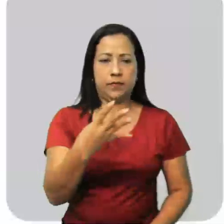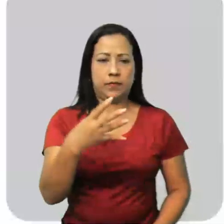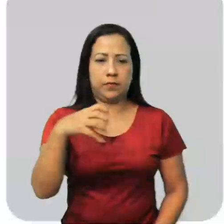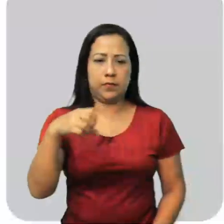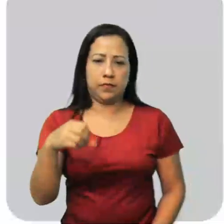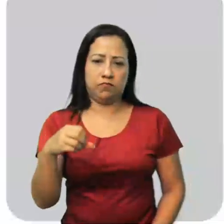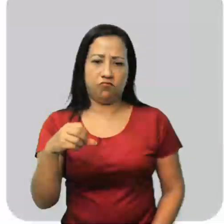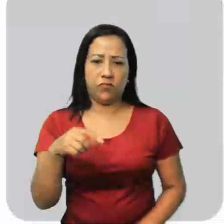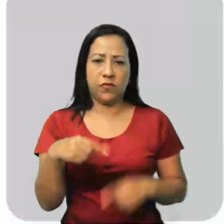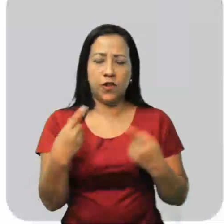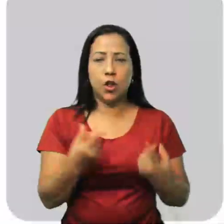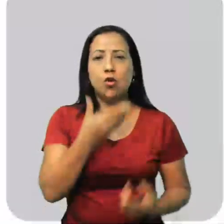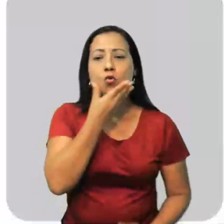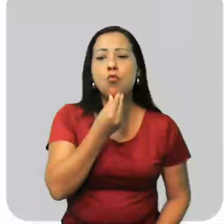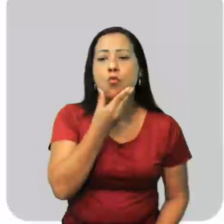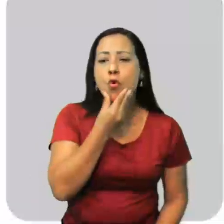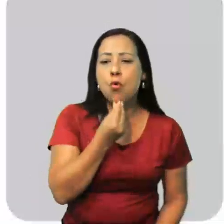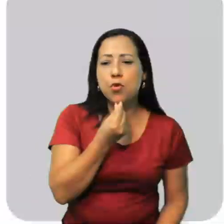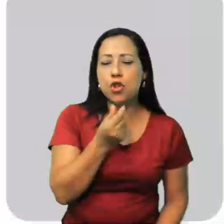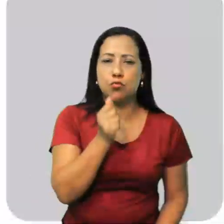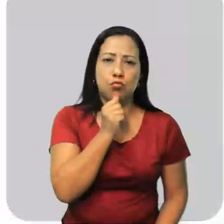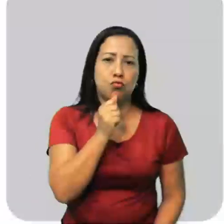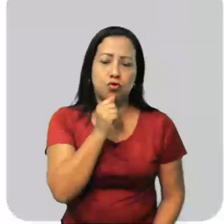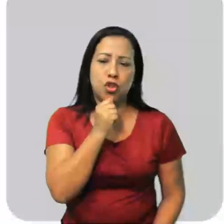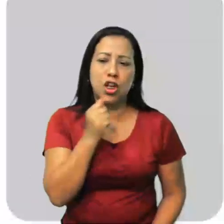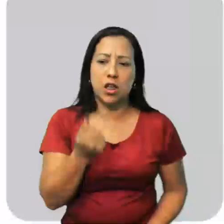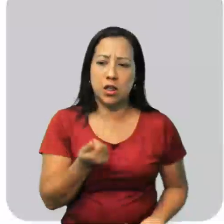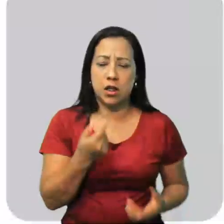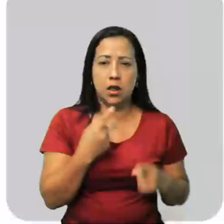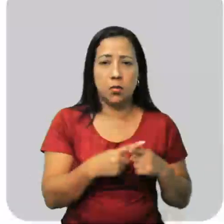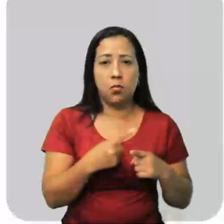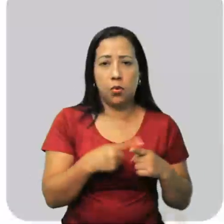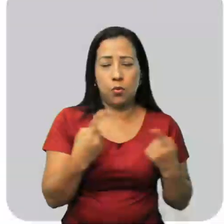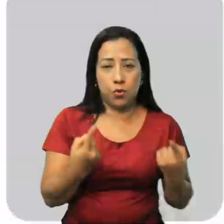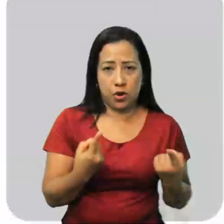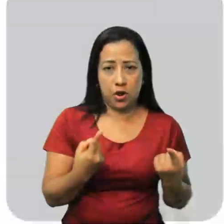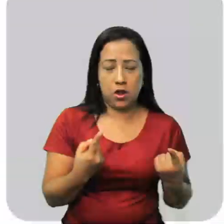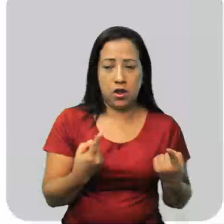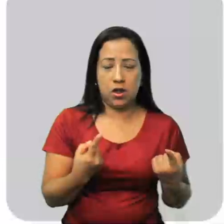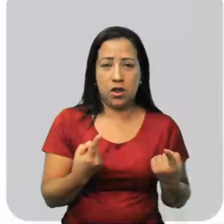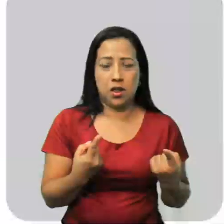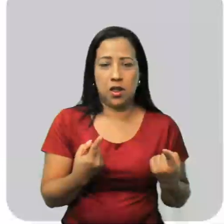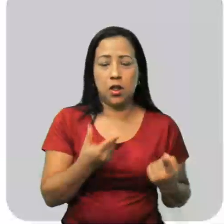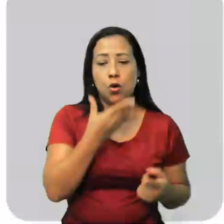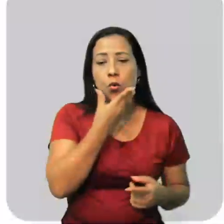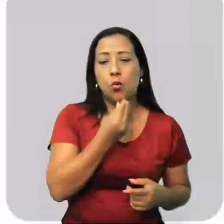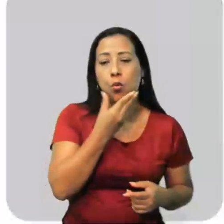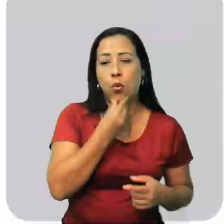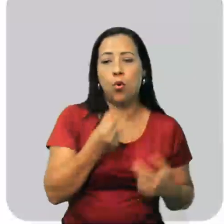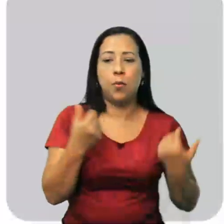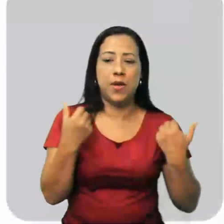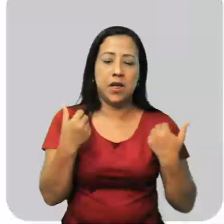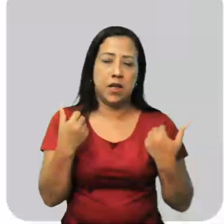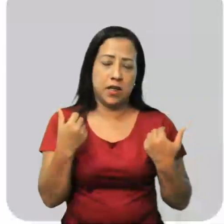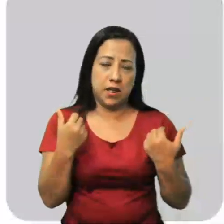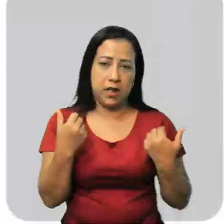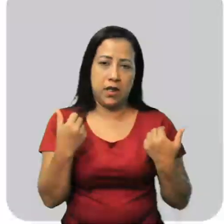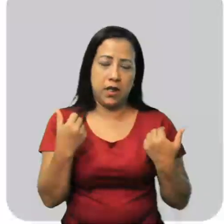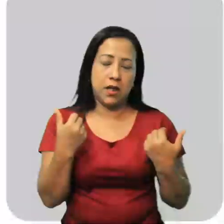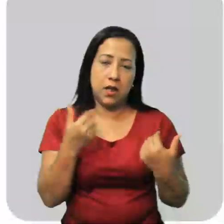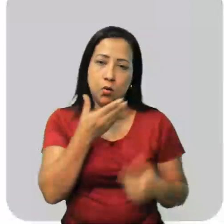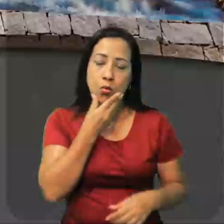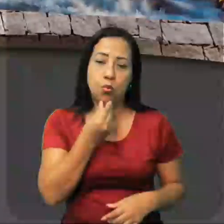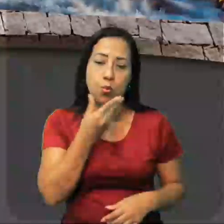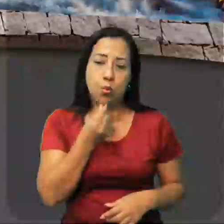Puxa, por quê? Porque o homem depende de quê? Do seu período fértil é bem mais prolongado. Quando